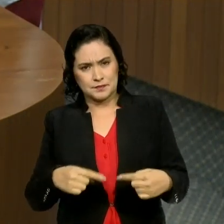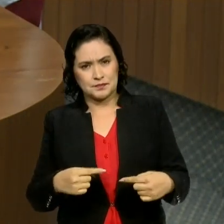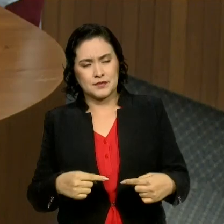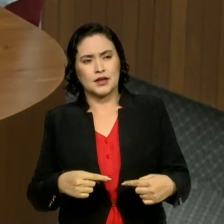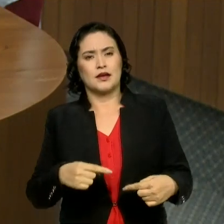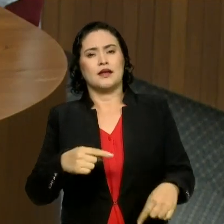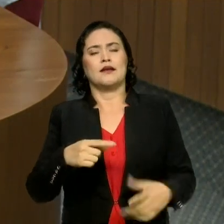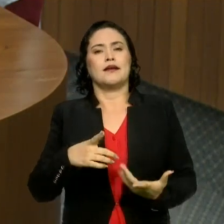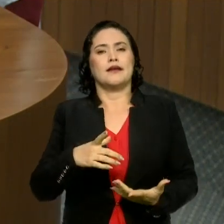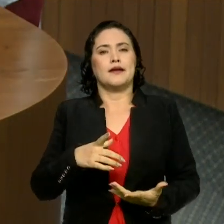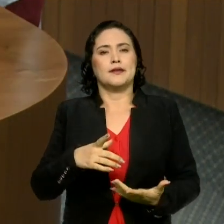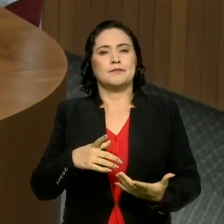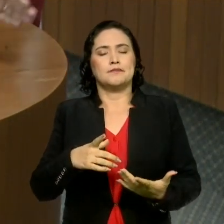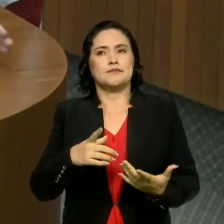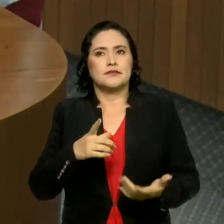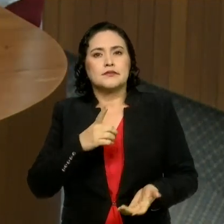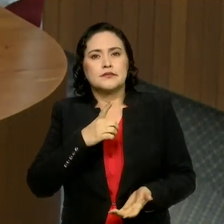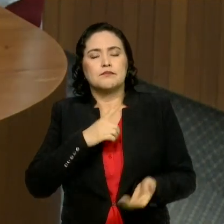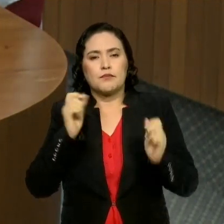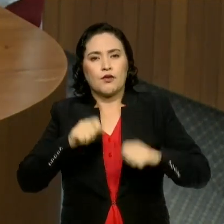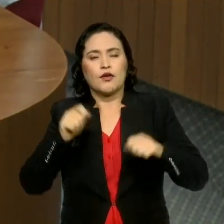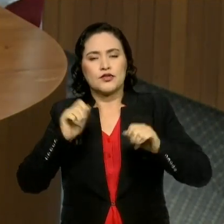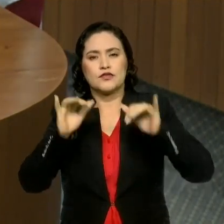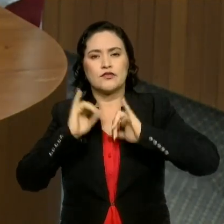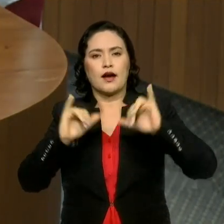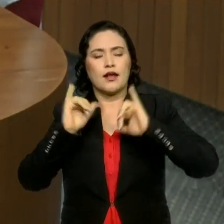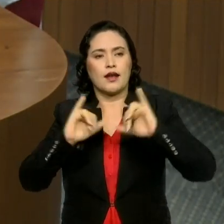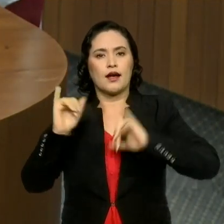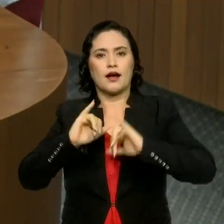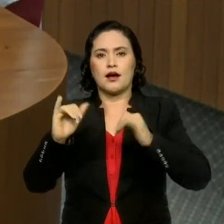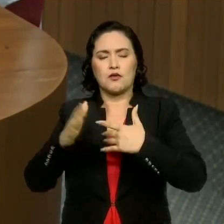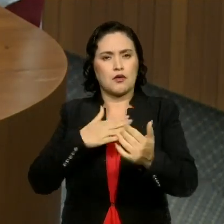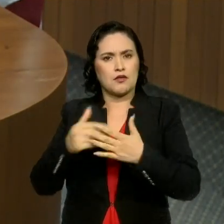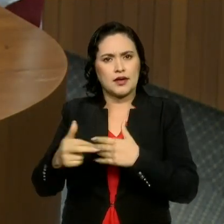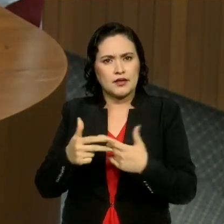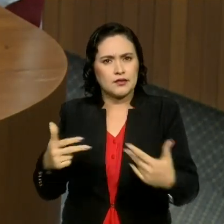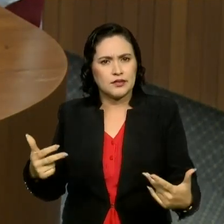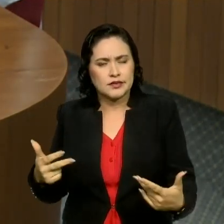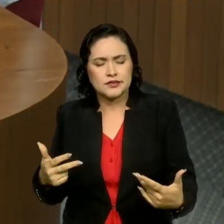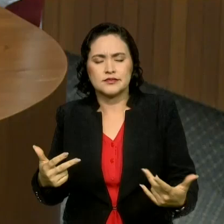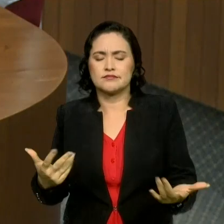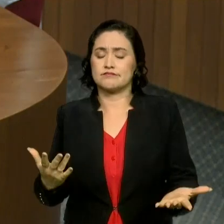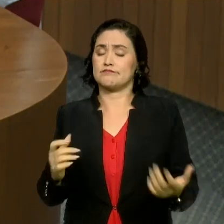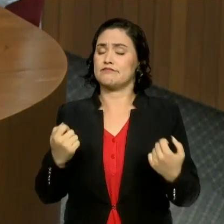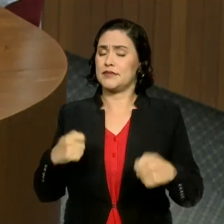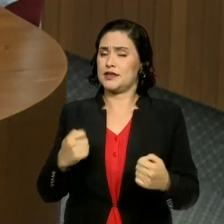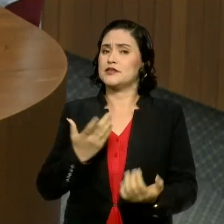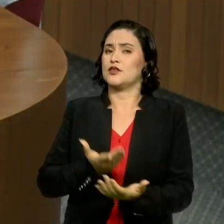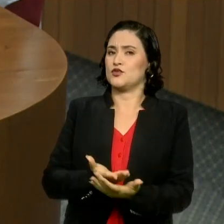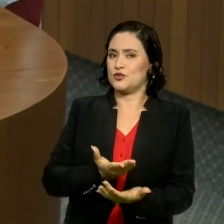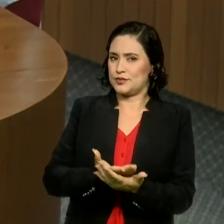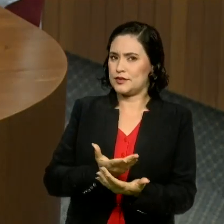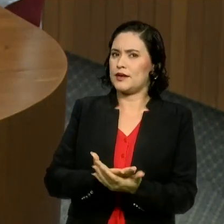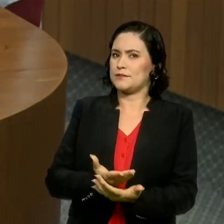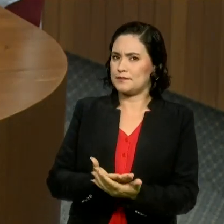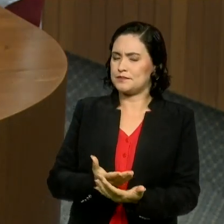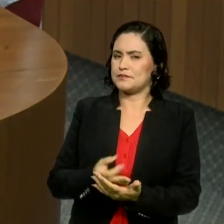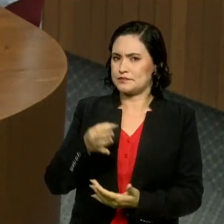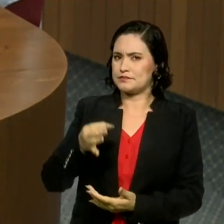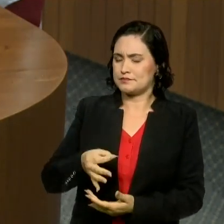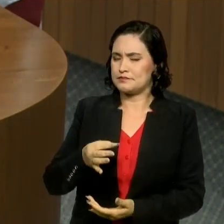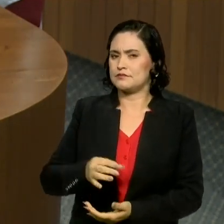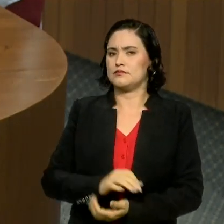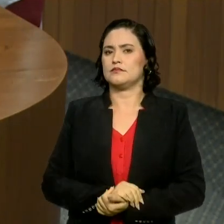não. Transcrever a fala do deputado e encaminhar ao Supremo Tribunal Federal. Não é contra o deputado. Eu